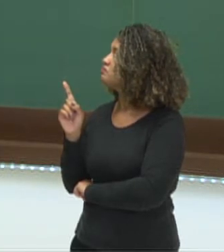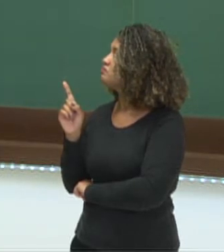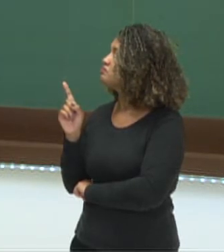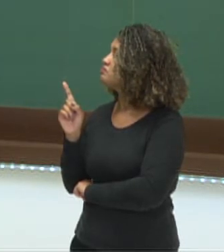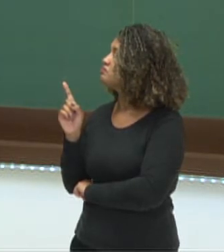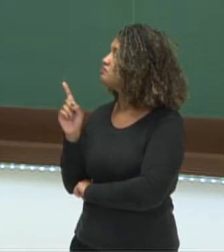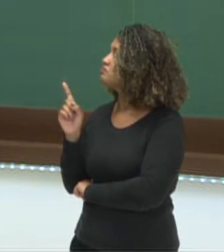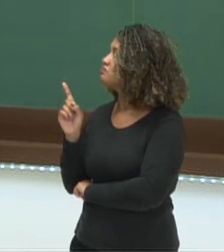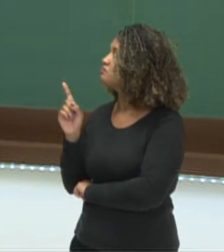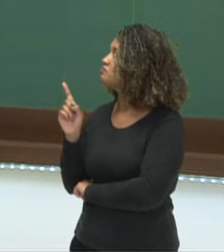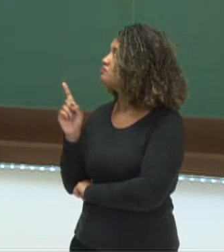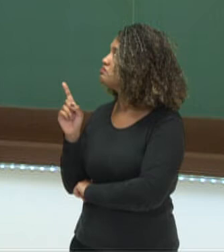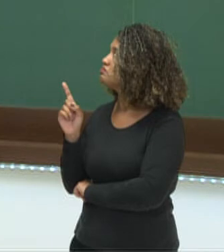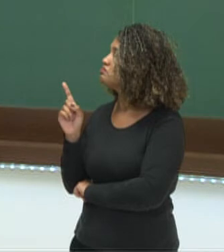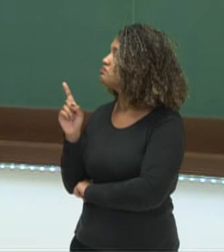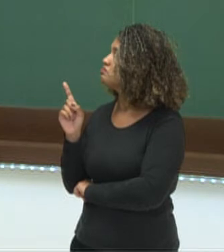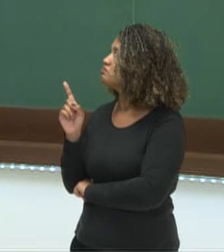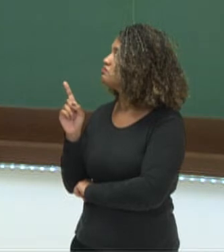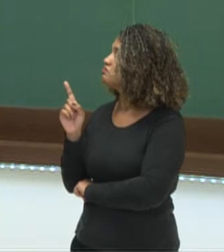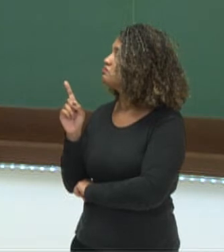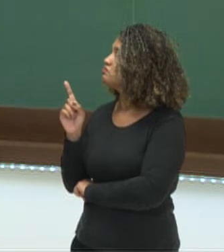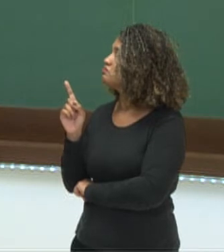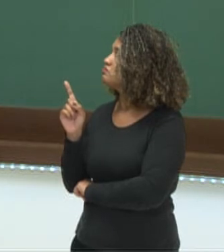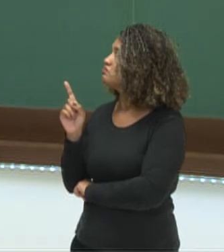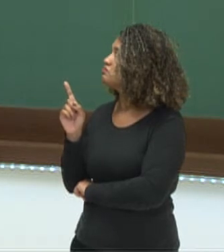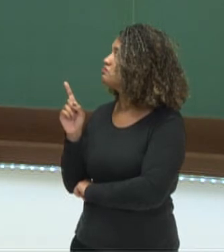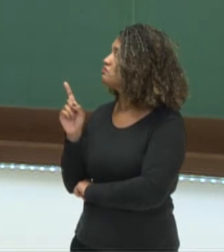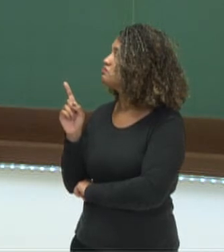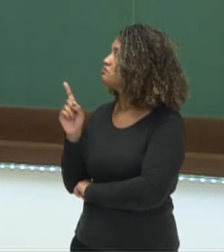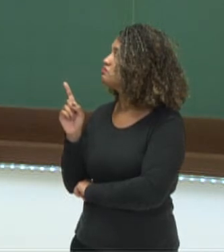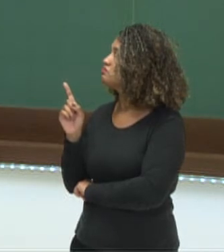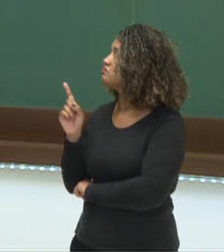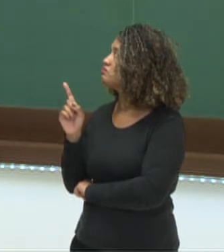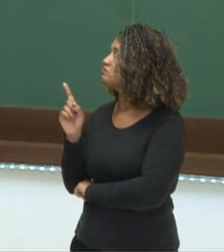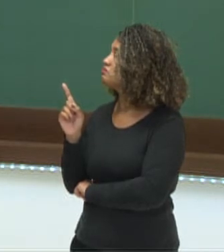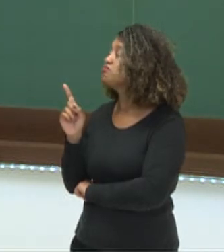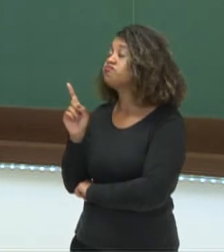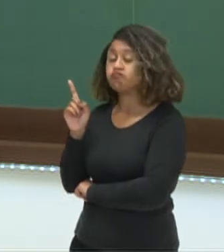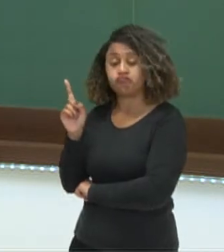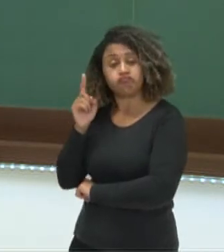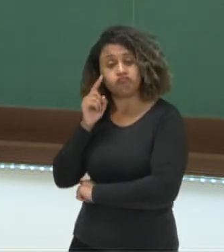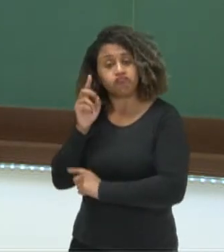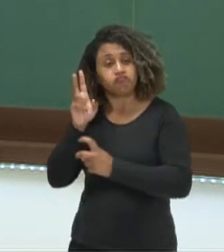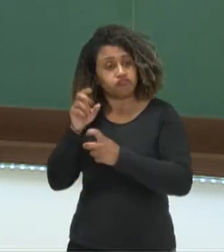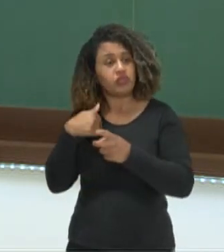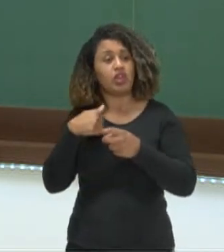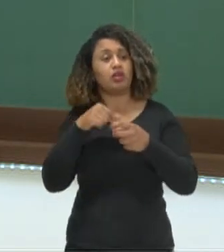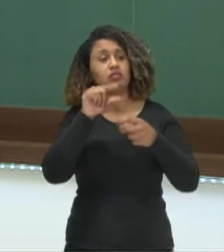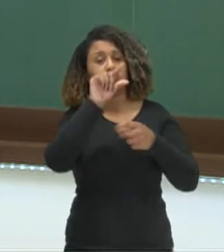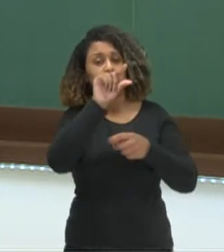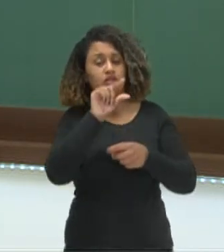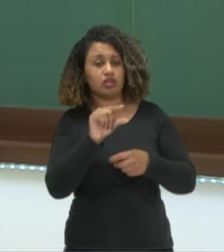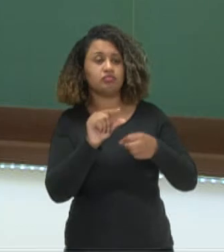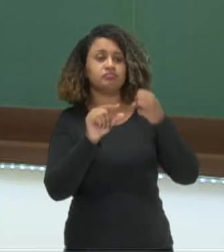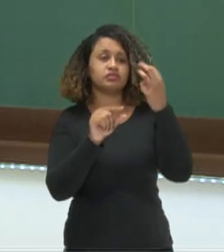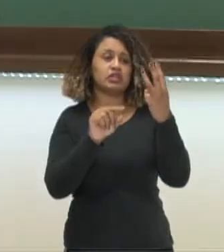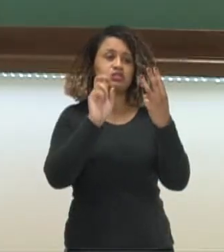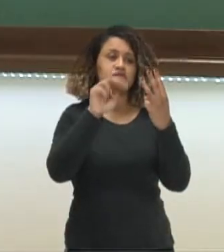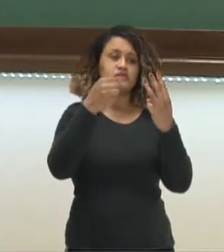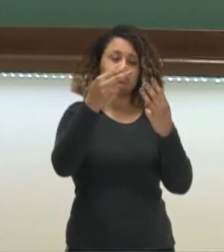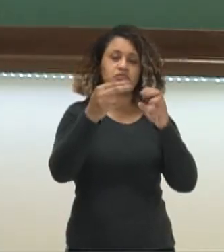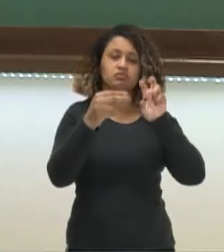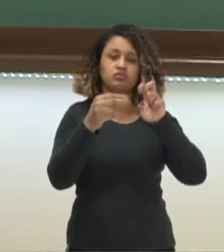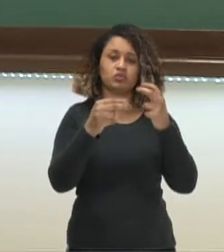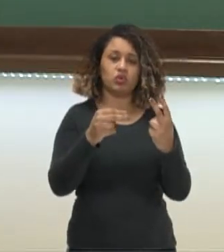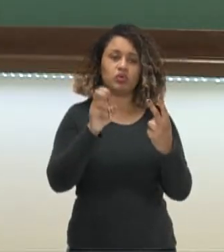assim por diante, 7 elevado a 10. Isso você se lê 7 elevado à décima potência.